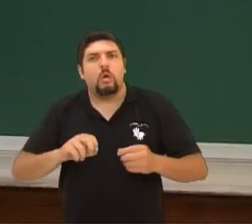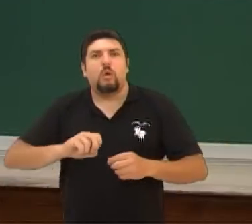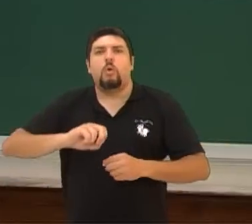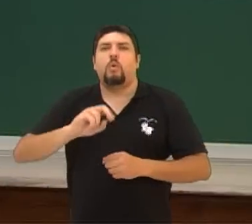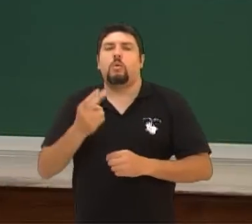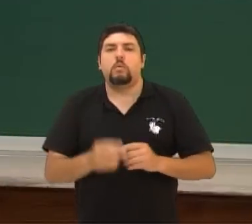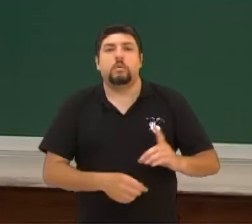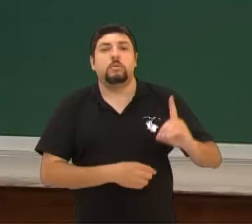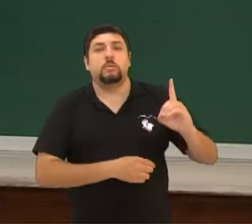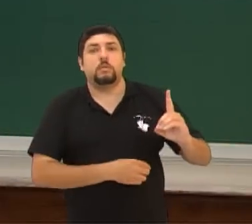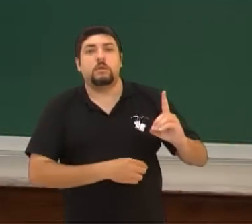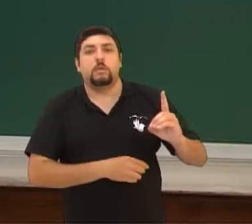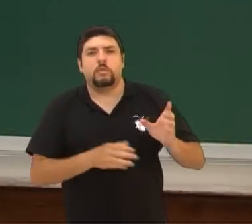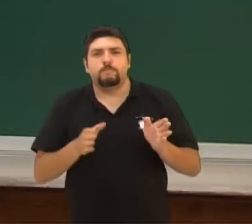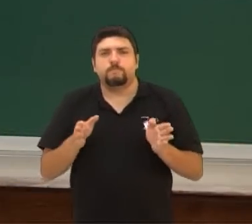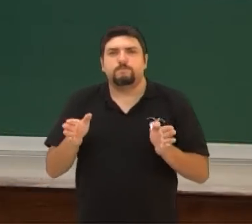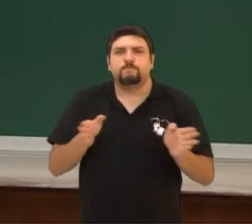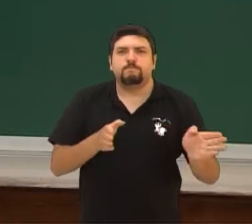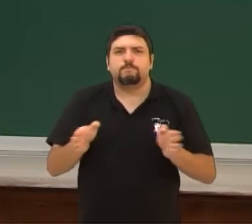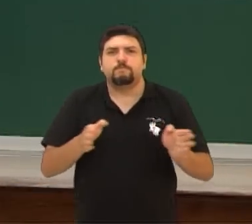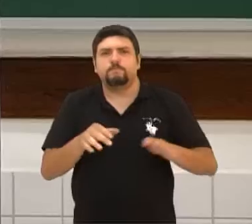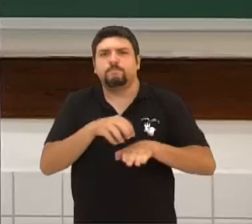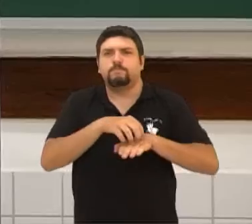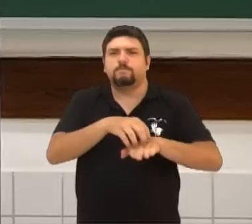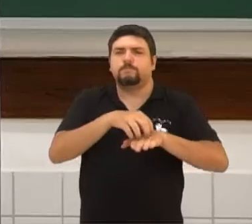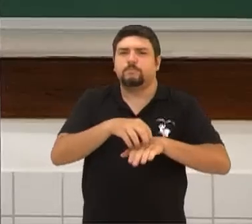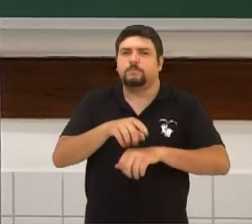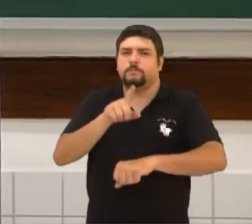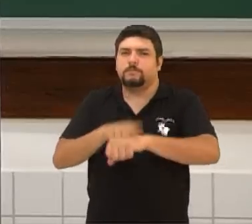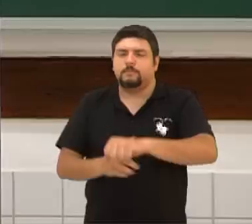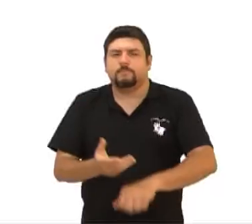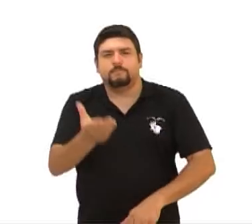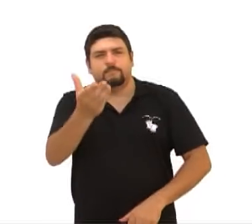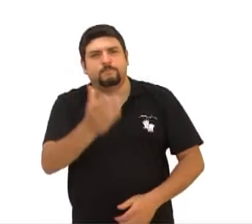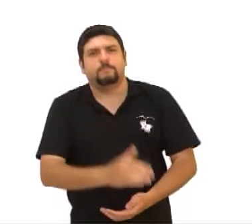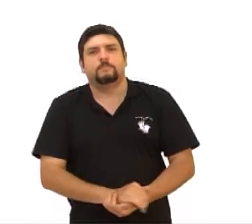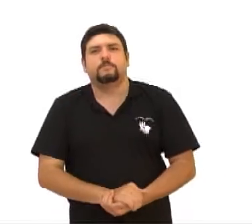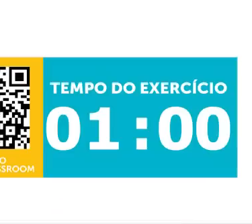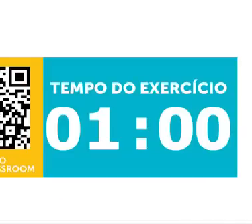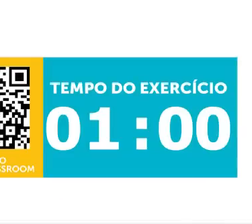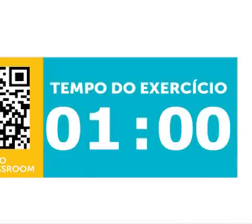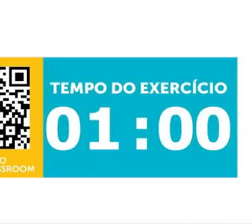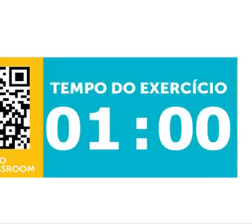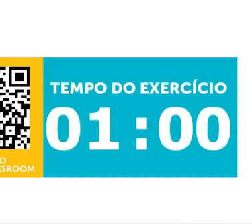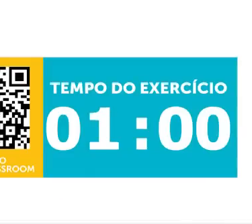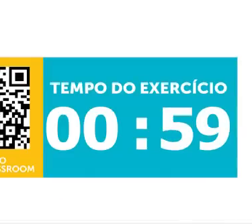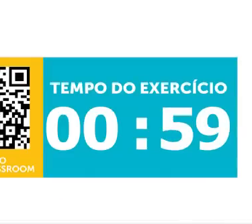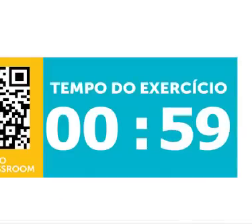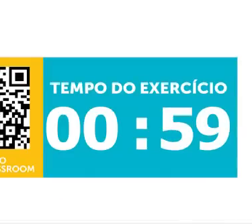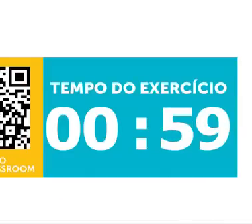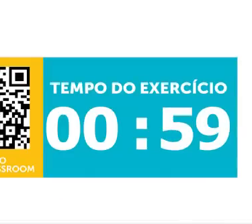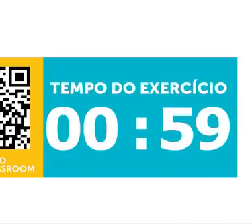a mobilidade, a questão do transporte. Vai lá, agora é com vocês, oitavo ano.